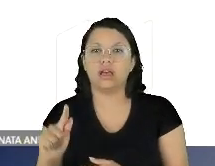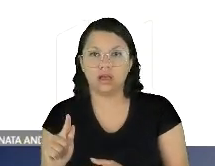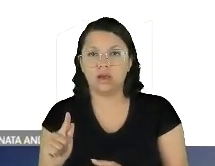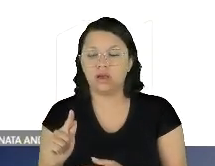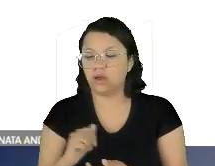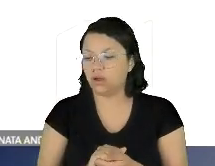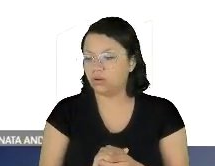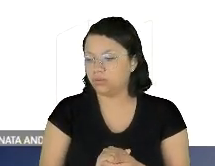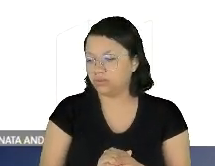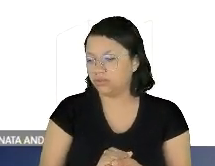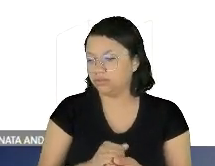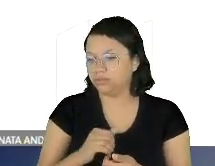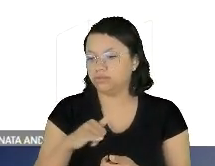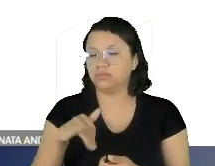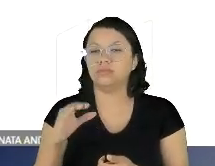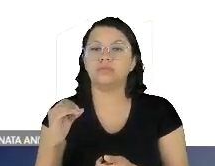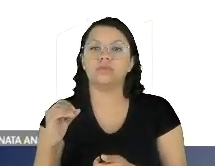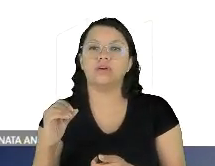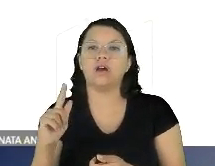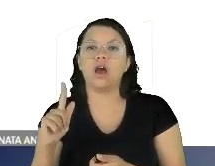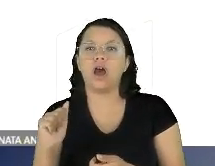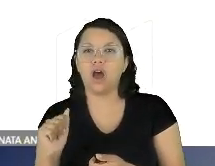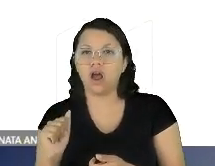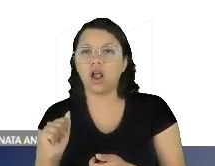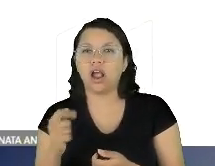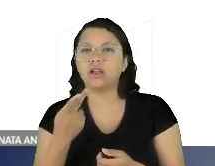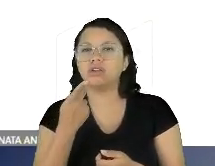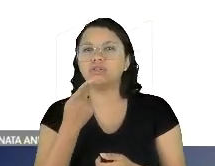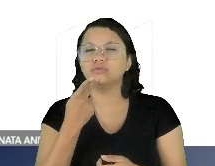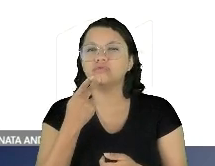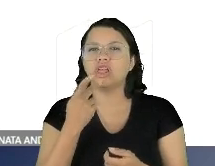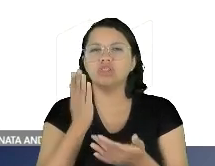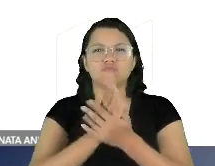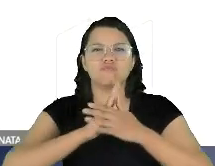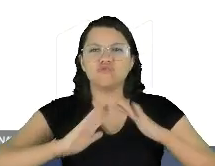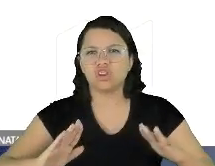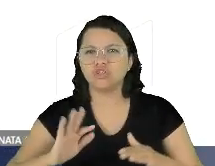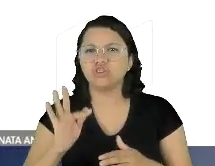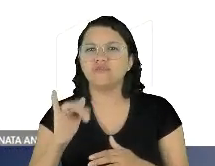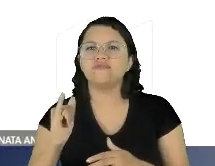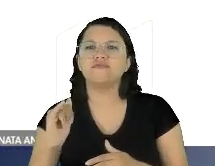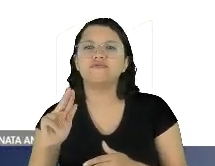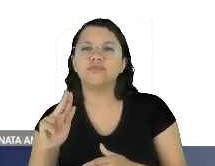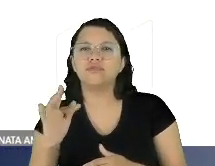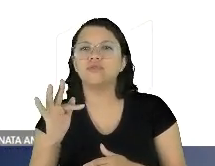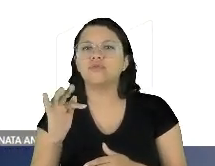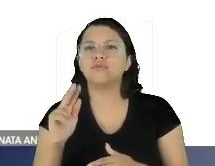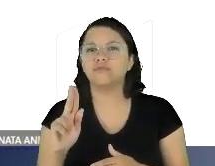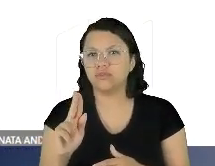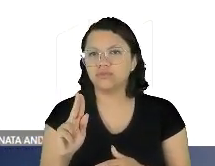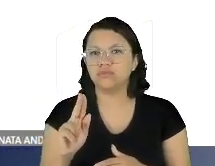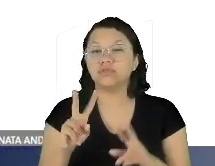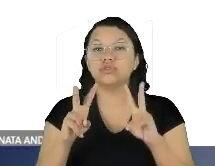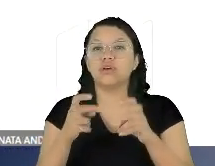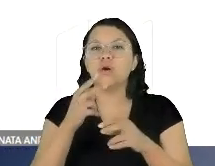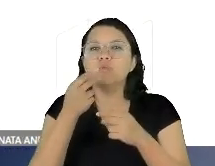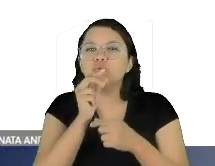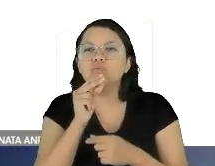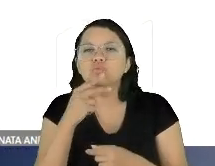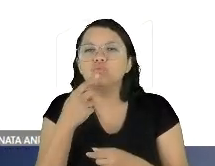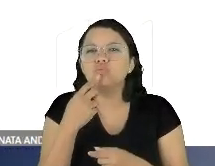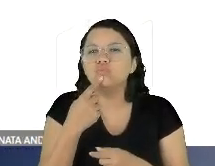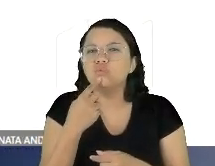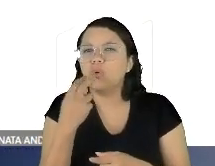Olga, como vimos ontem, que trouxe a campanha Chega de Fio-Fio, da jornalista Juliana de Faria, assunto que acho que ainda